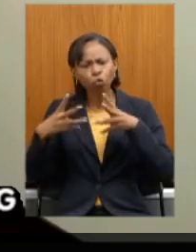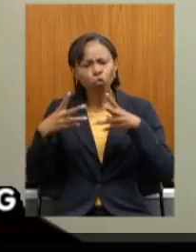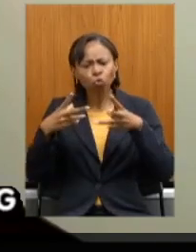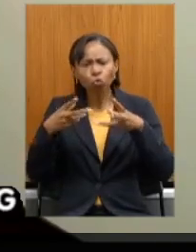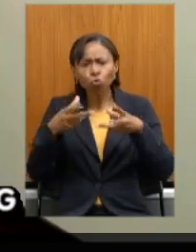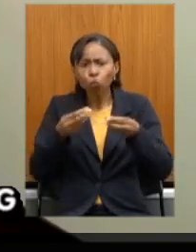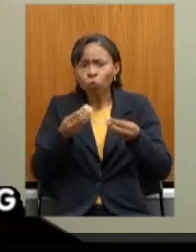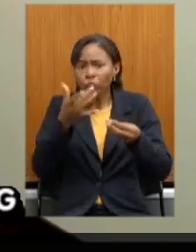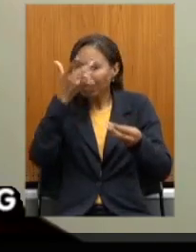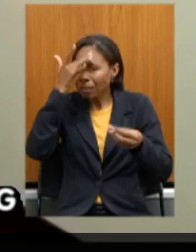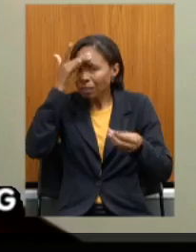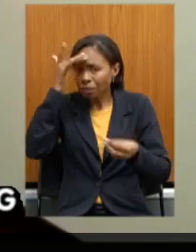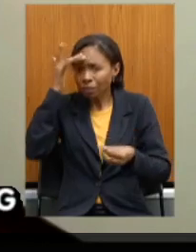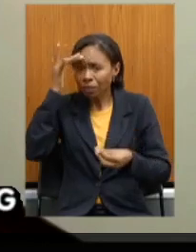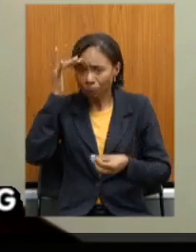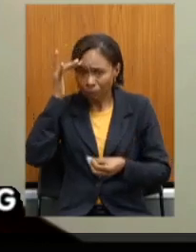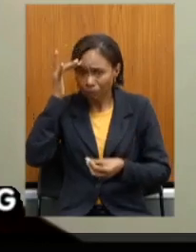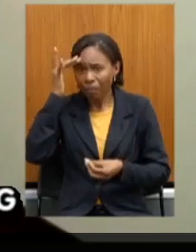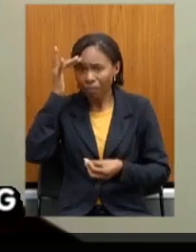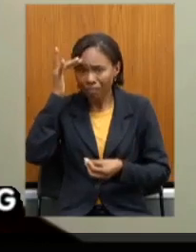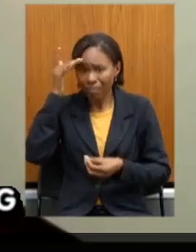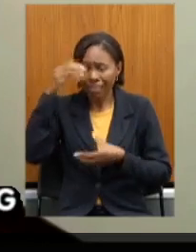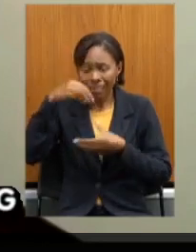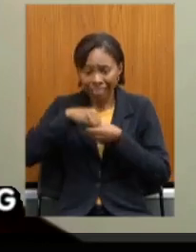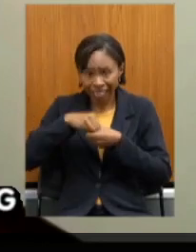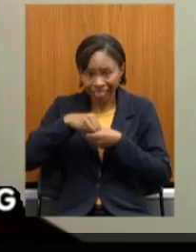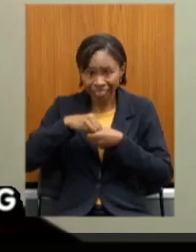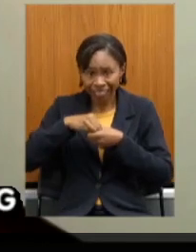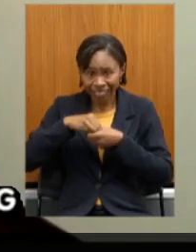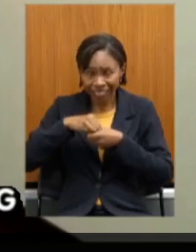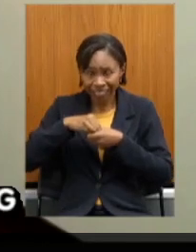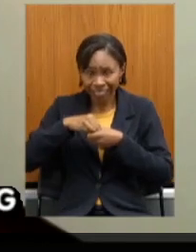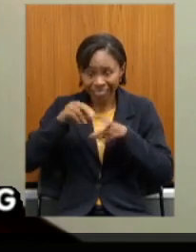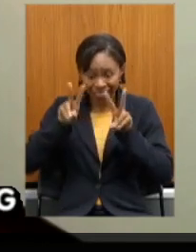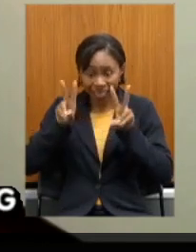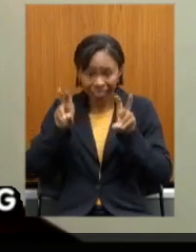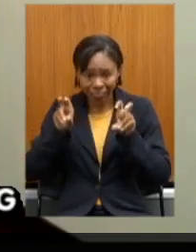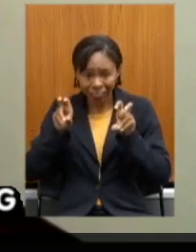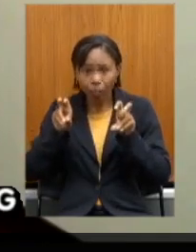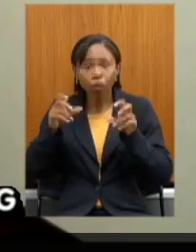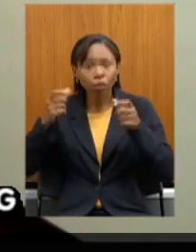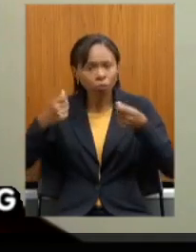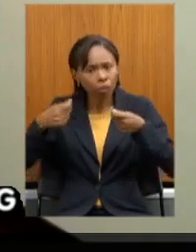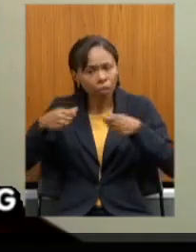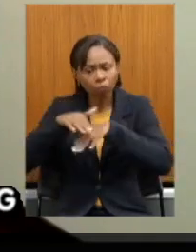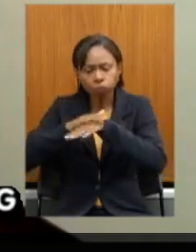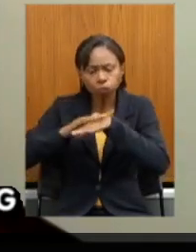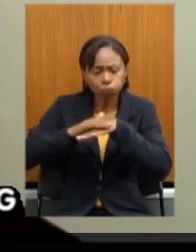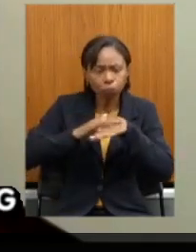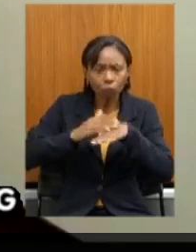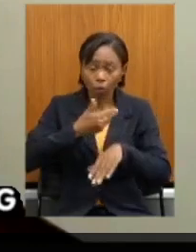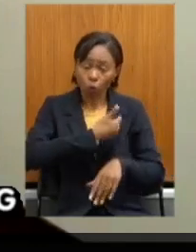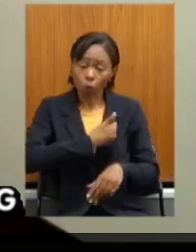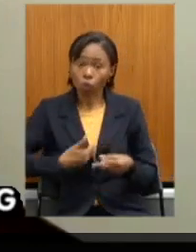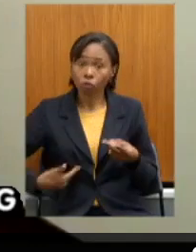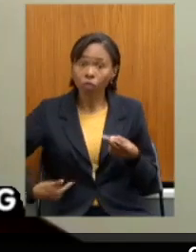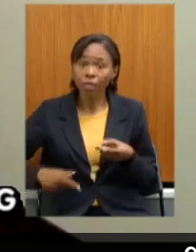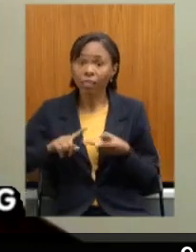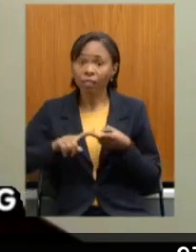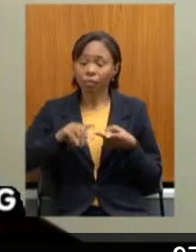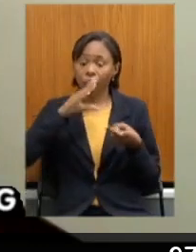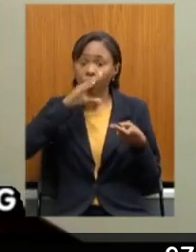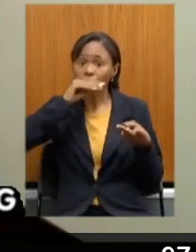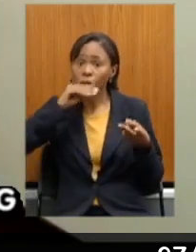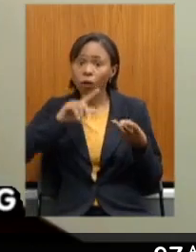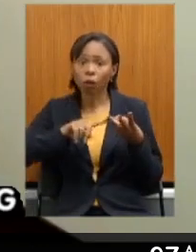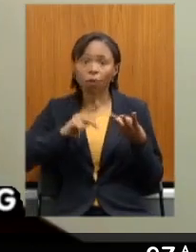processo deveriam estar envolvidos totalmente na discussão, governo, servidores e